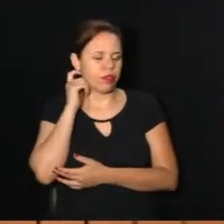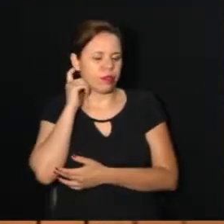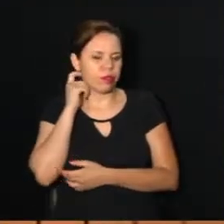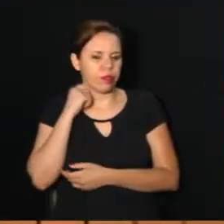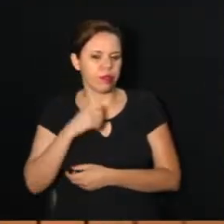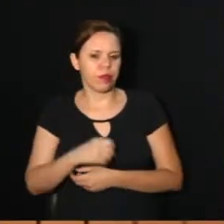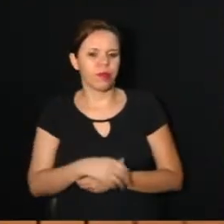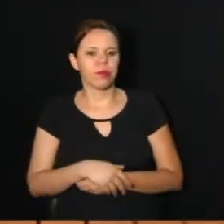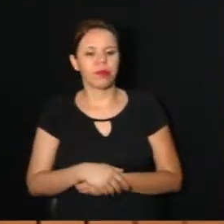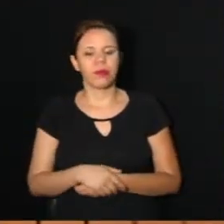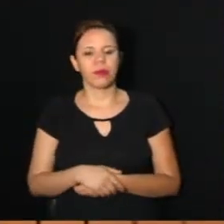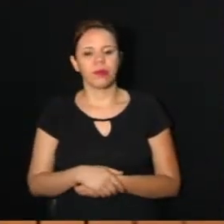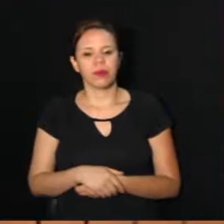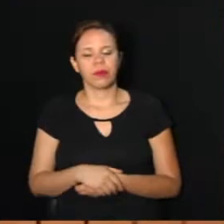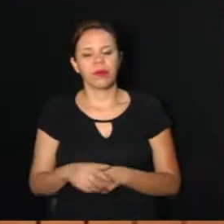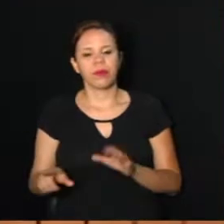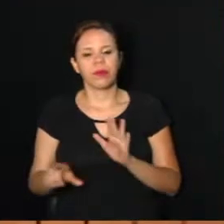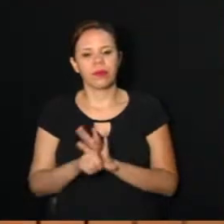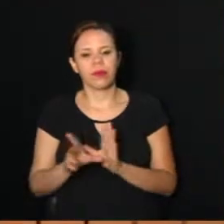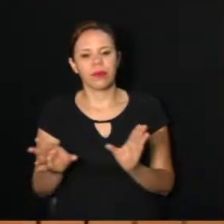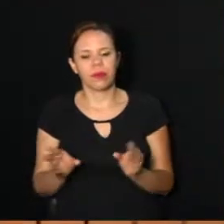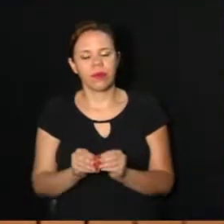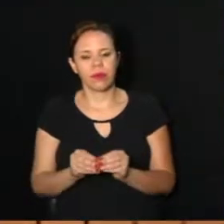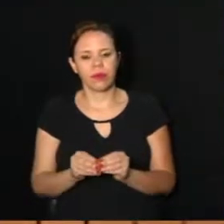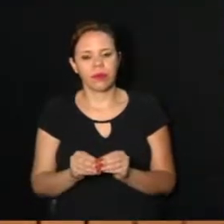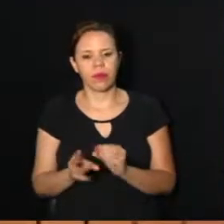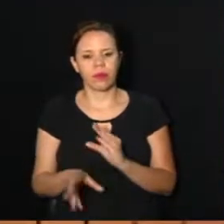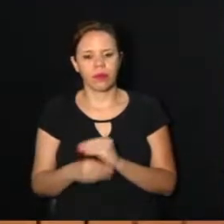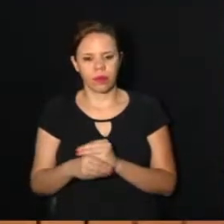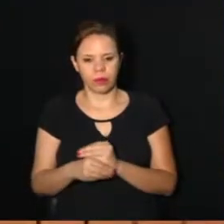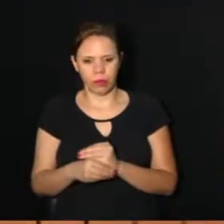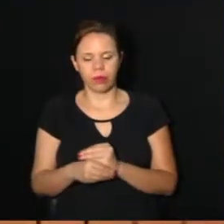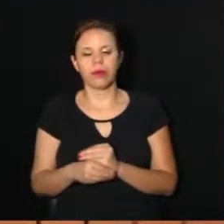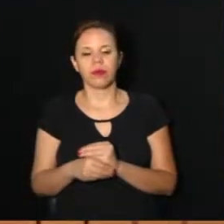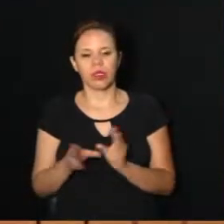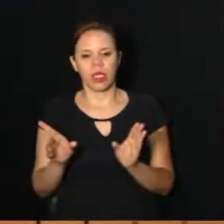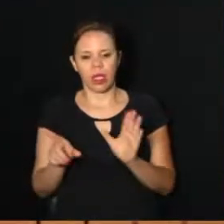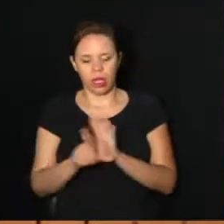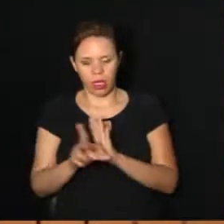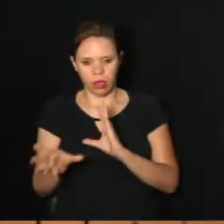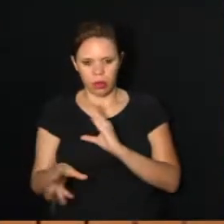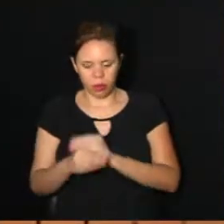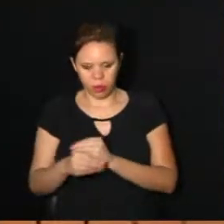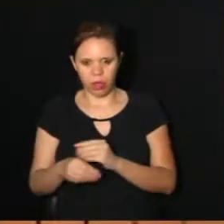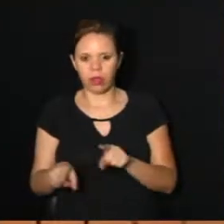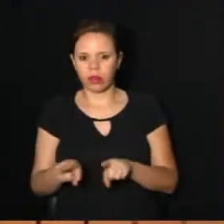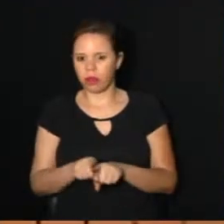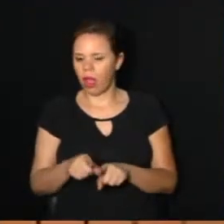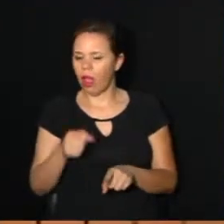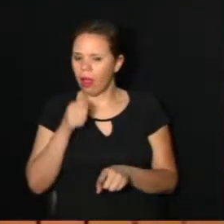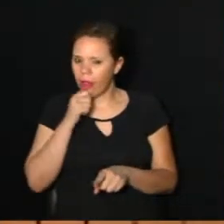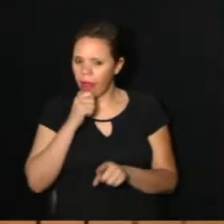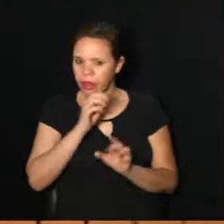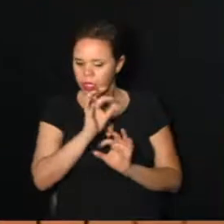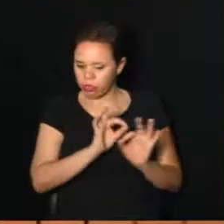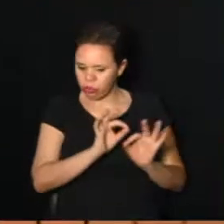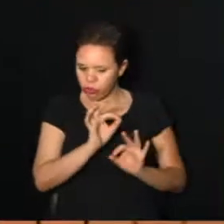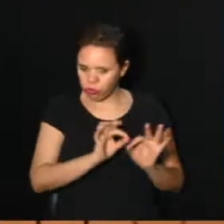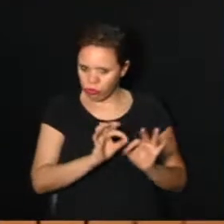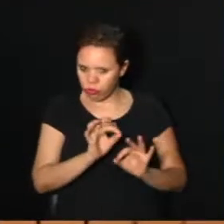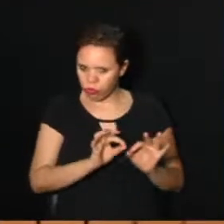aprovada, né. As leis complementares também ainda estamos em pequenos ajustes, mas elas já